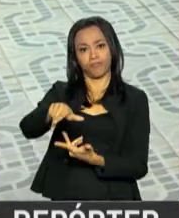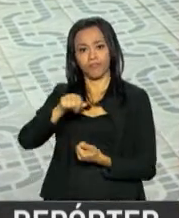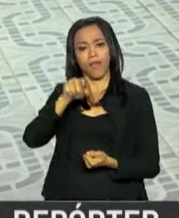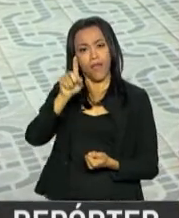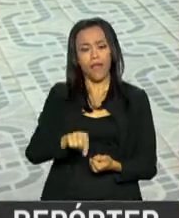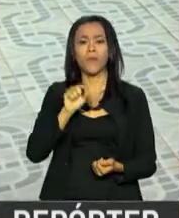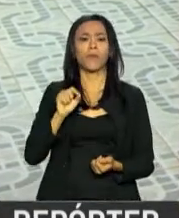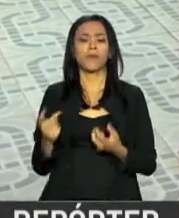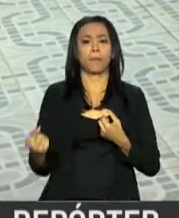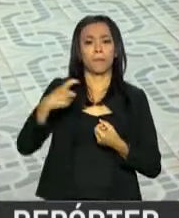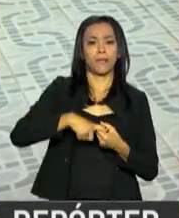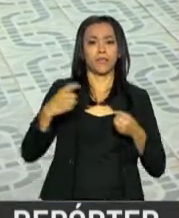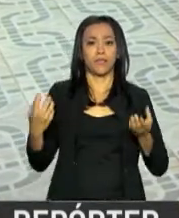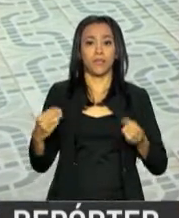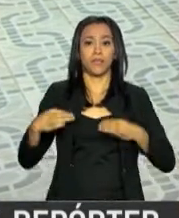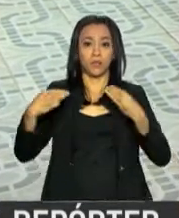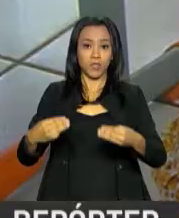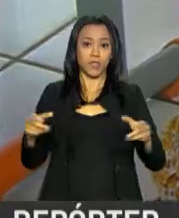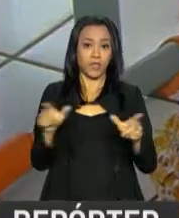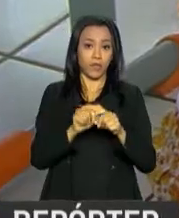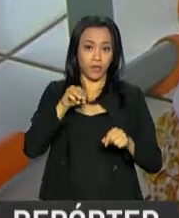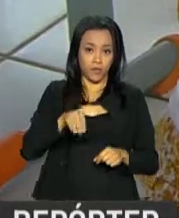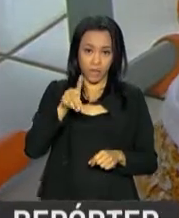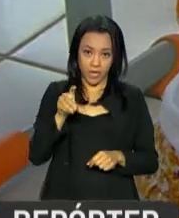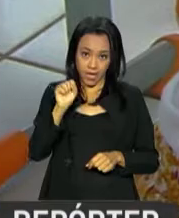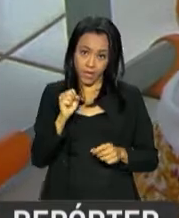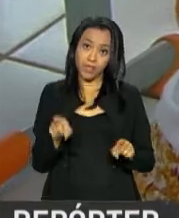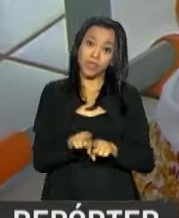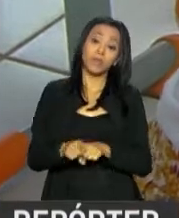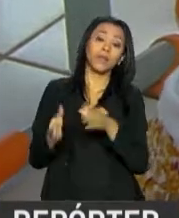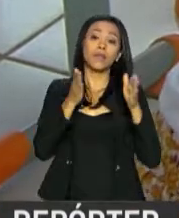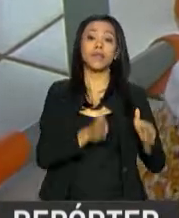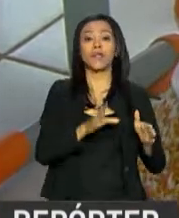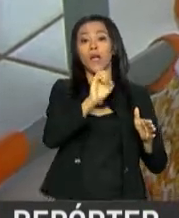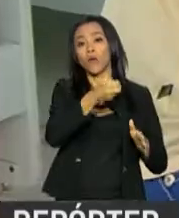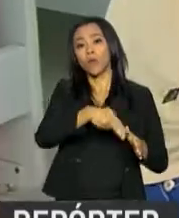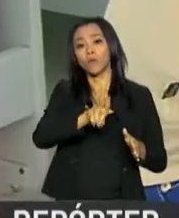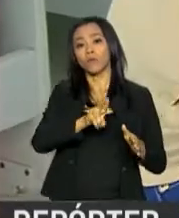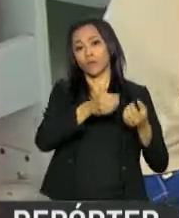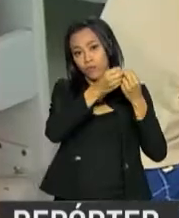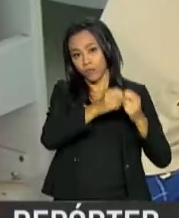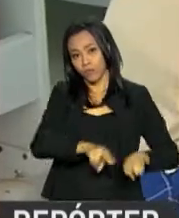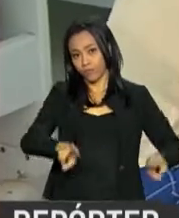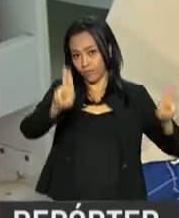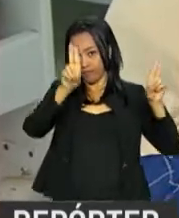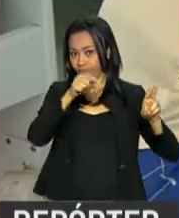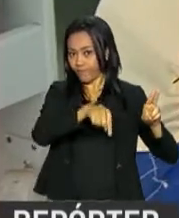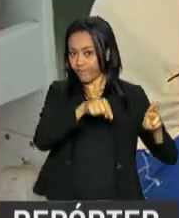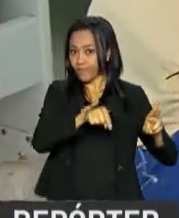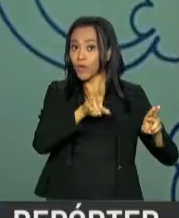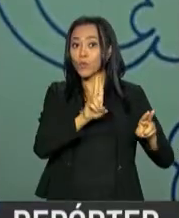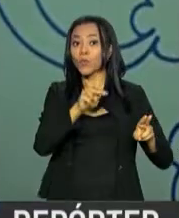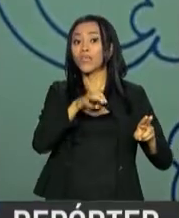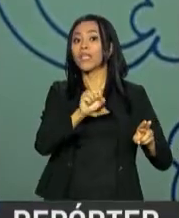parceria entre o Ministério do Desenvolvimento Social e a Organização das Nações Unidas para Educação, Ciência e Cultura, a